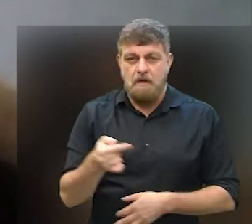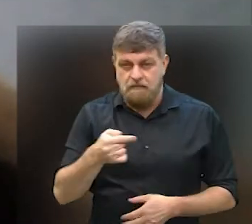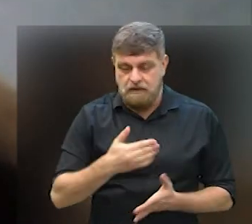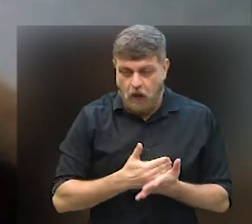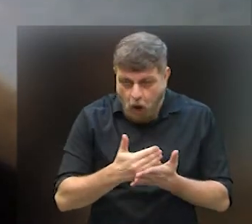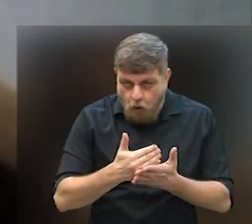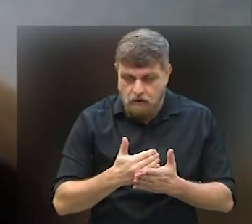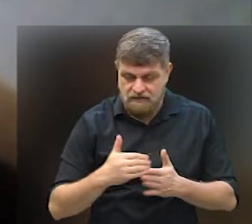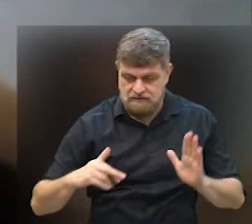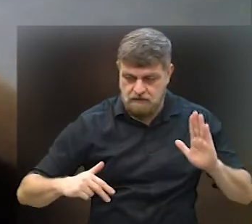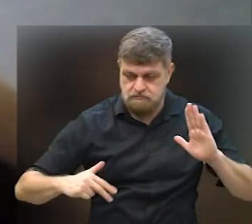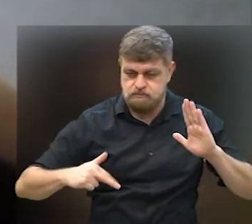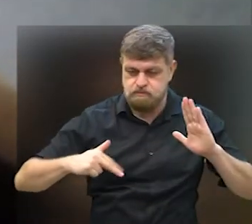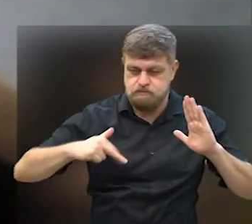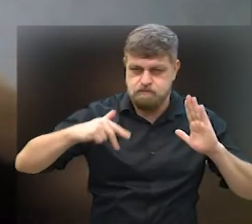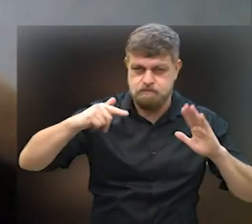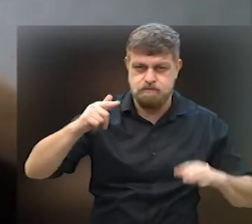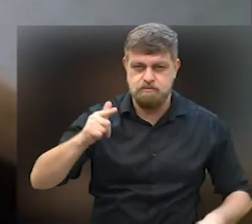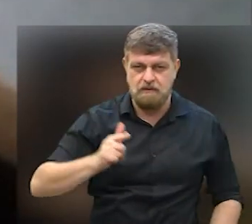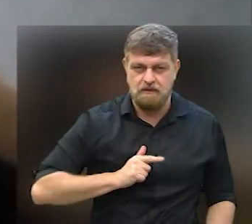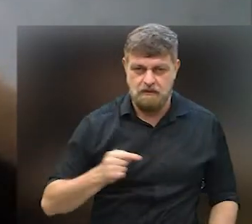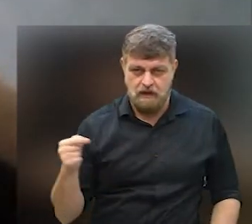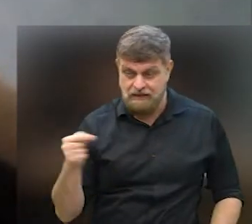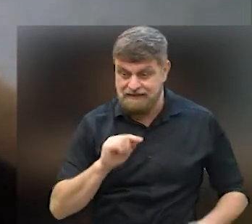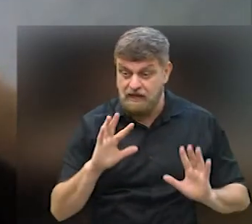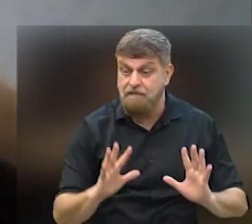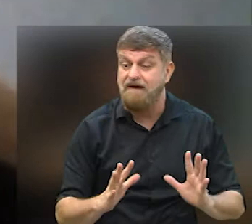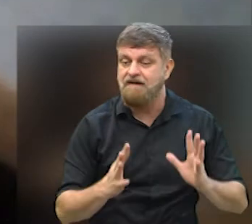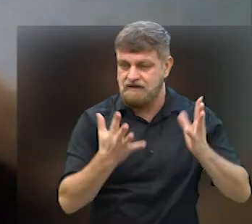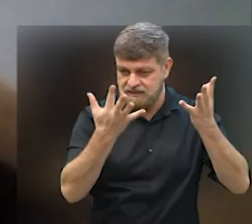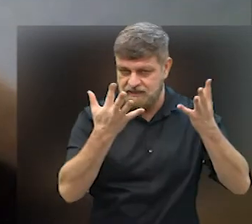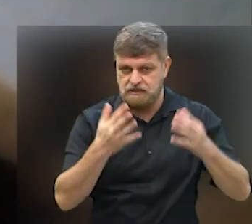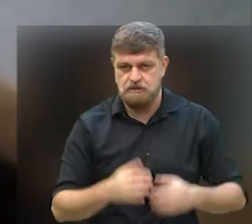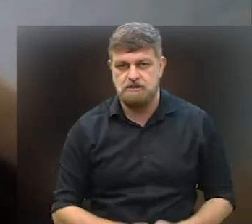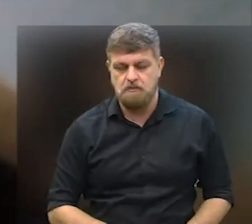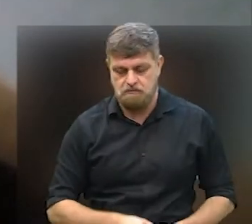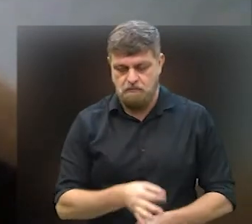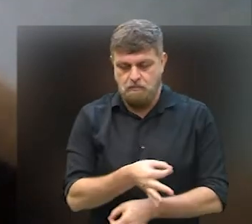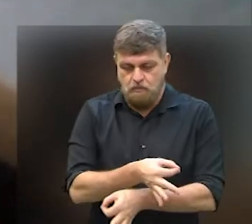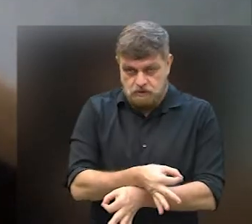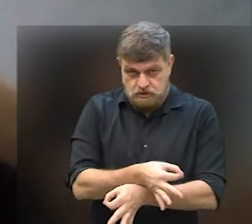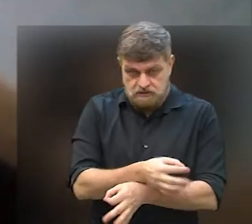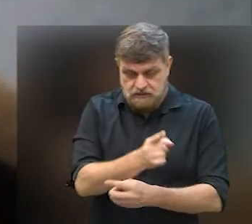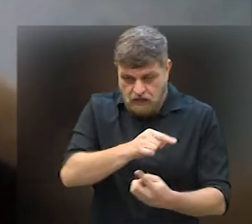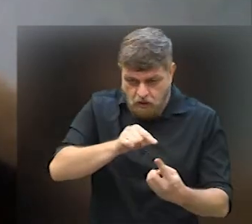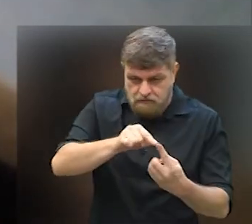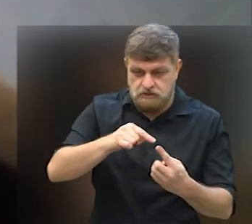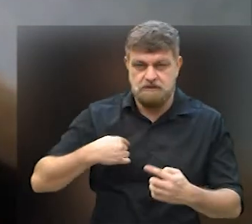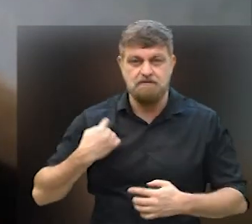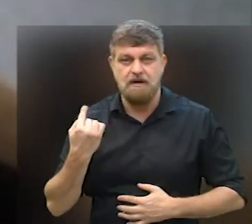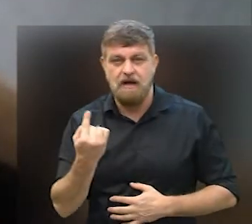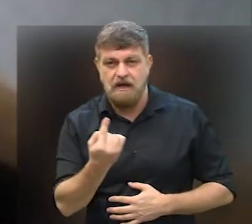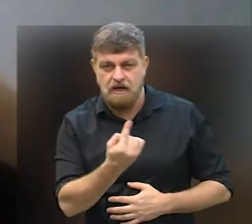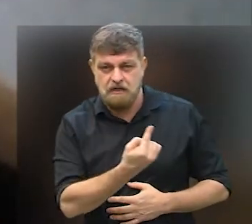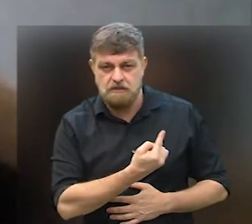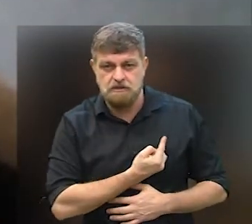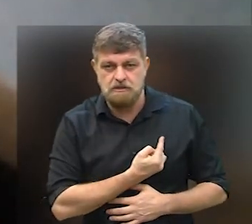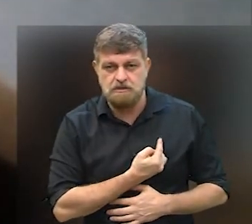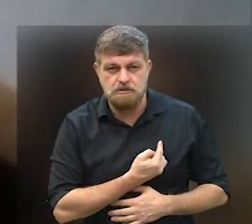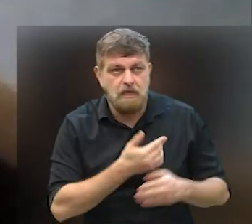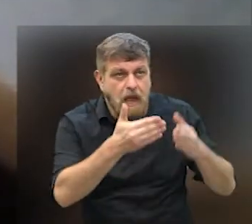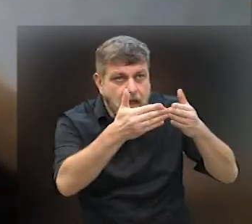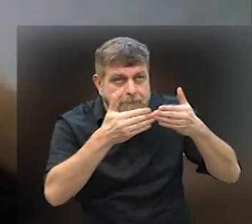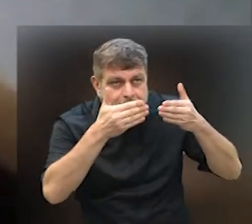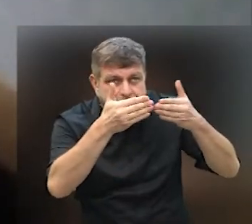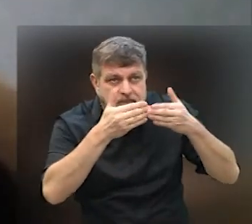iniciar a escalada, aconteceu lá o que eles chamam de puja. Puja é uma cerimônia budista para justamente a gente ter